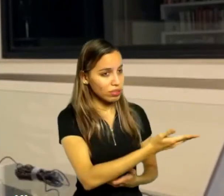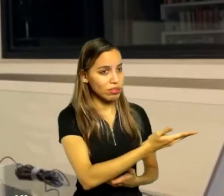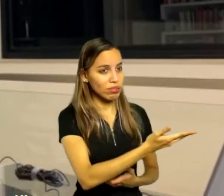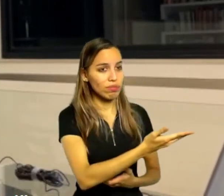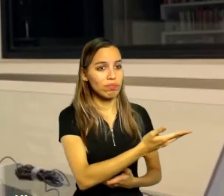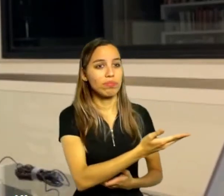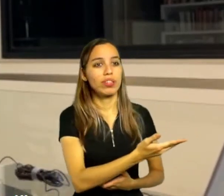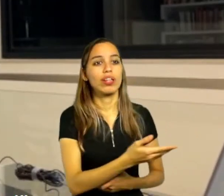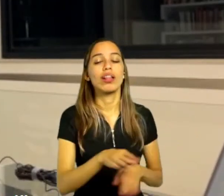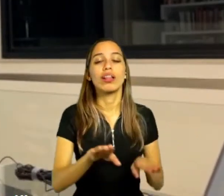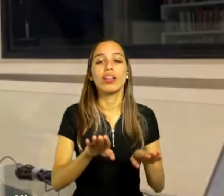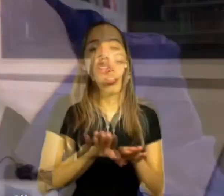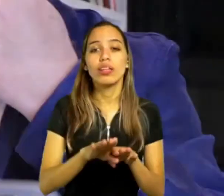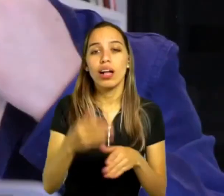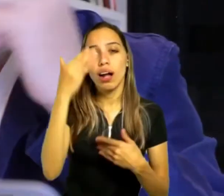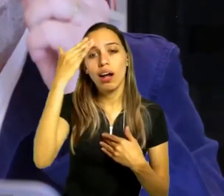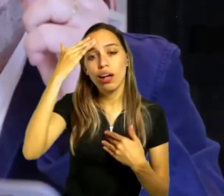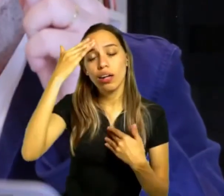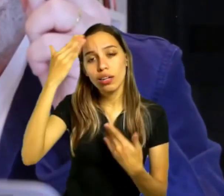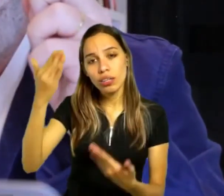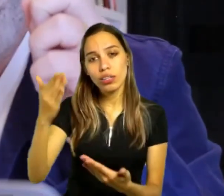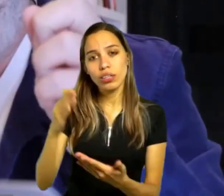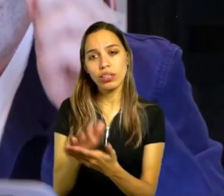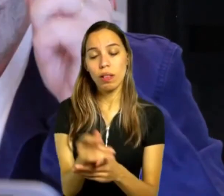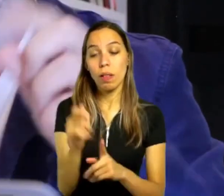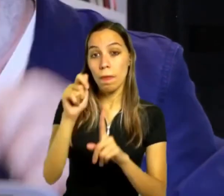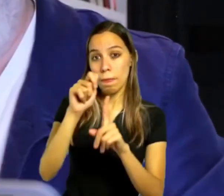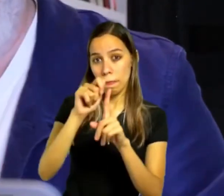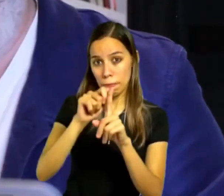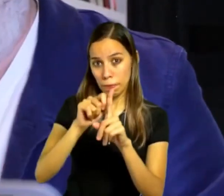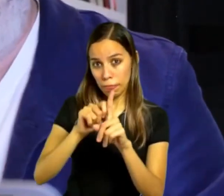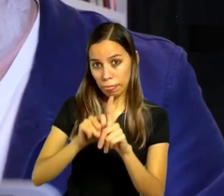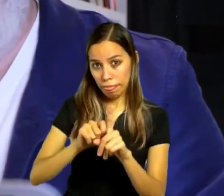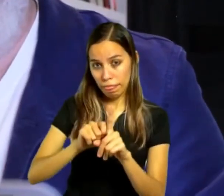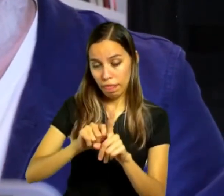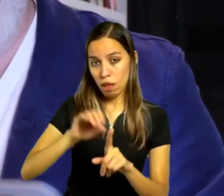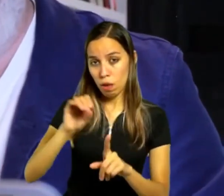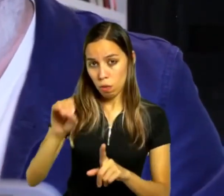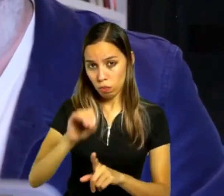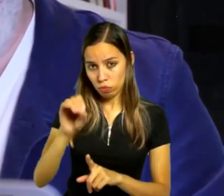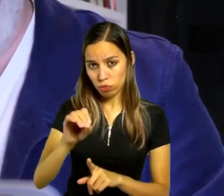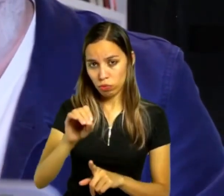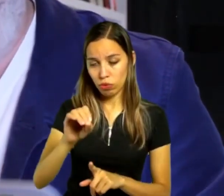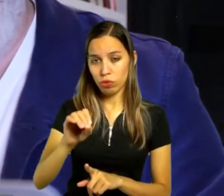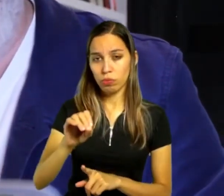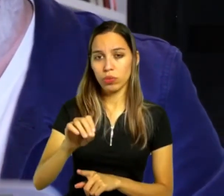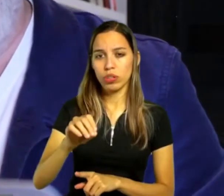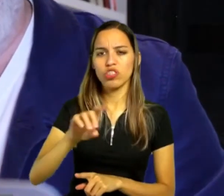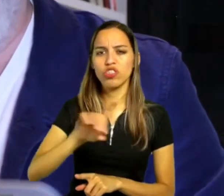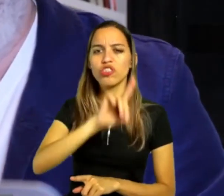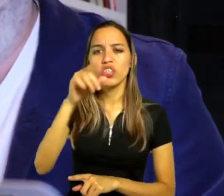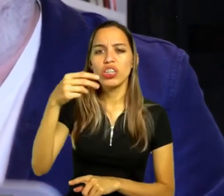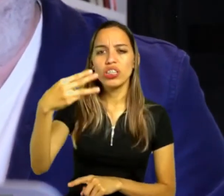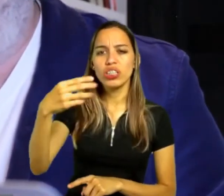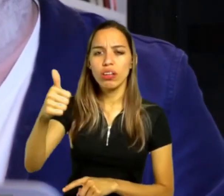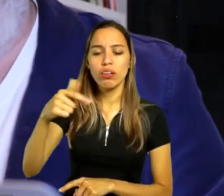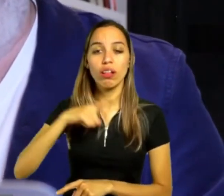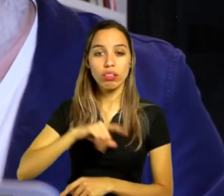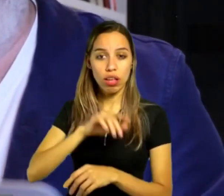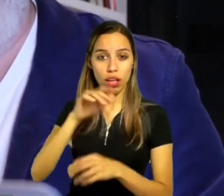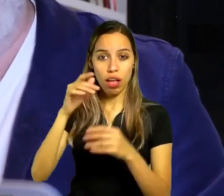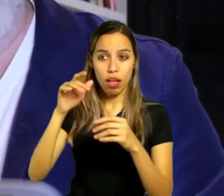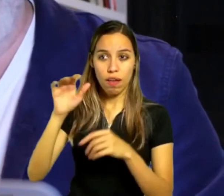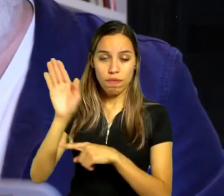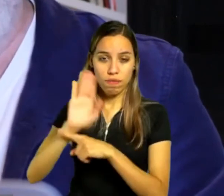patrocínio e avisando que em outubro, 31 de outubro, nós vamos a Itabira com Fli Itabira, segundo